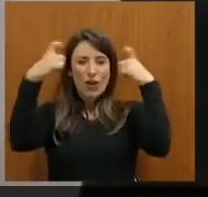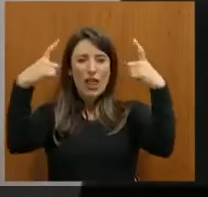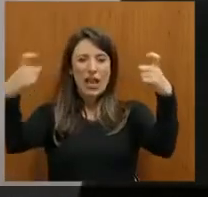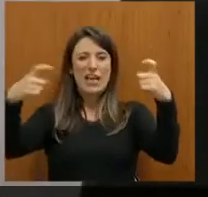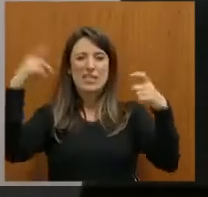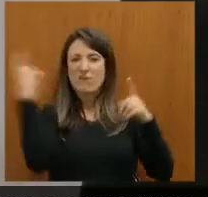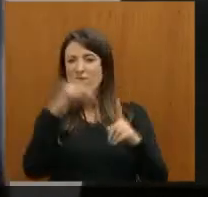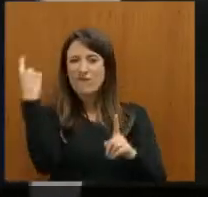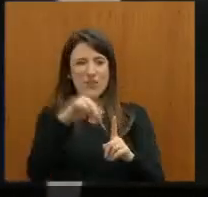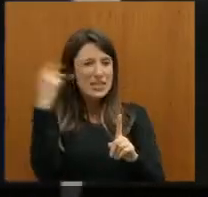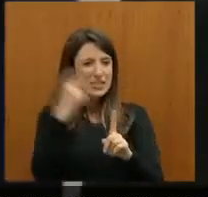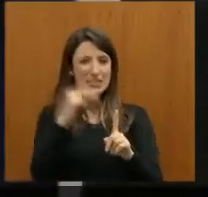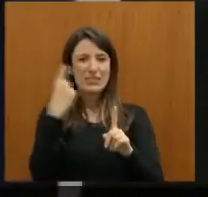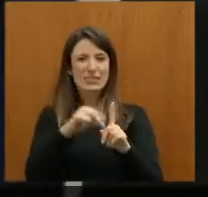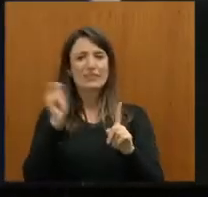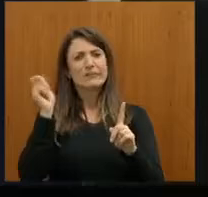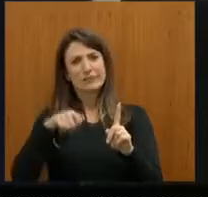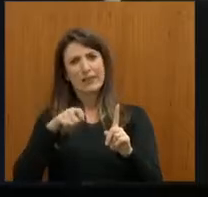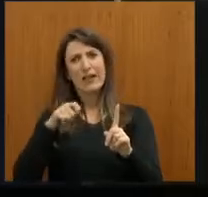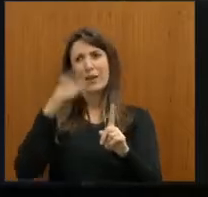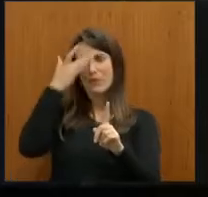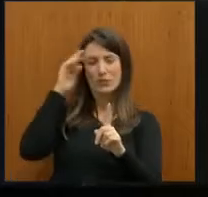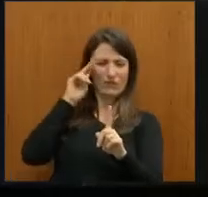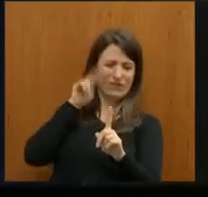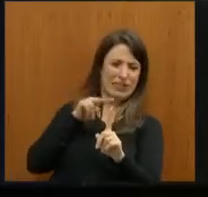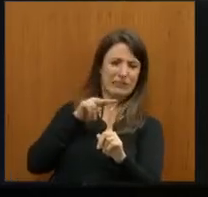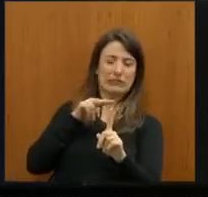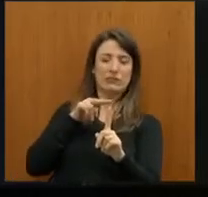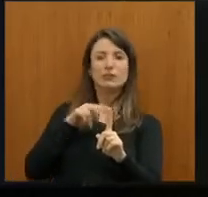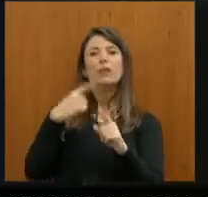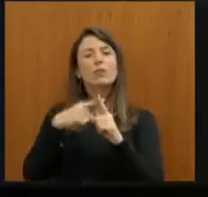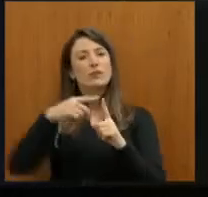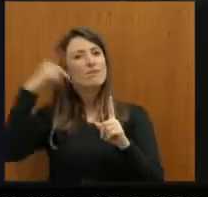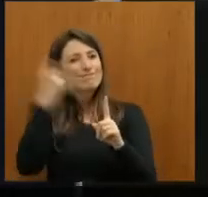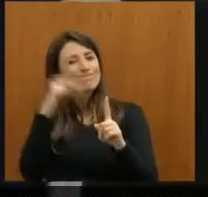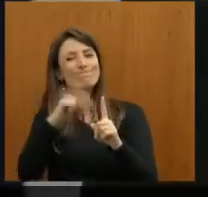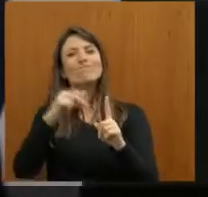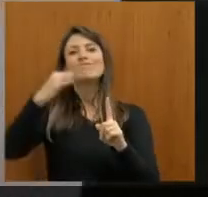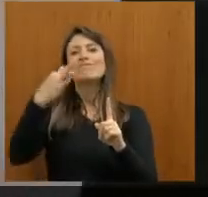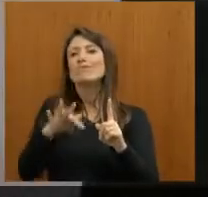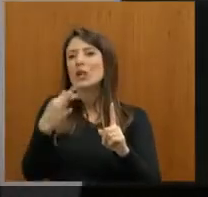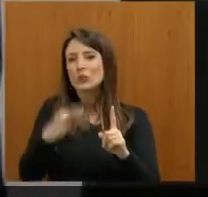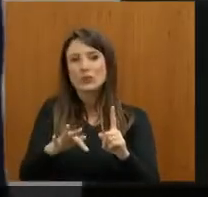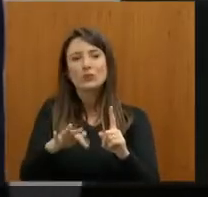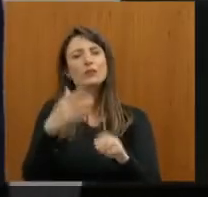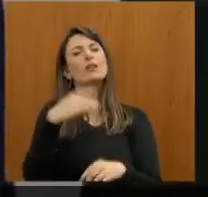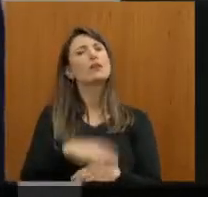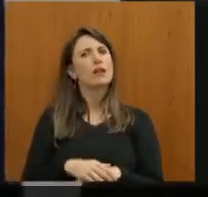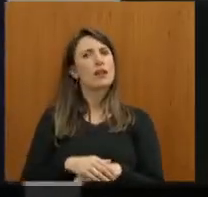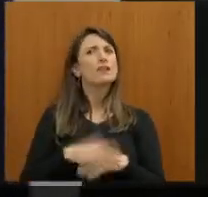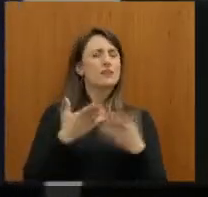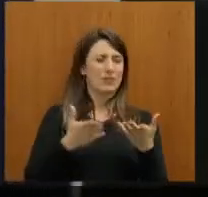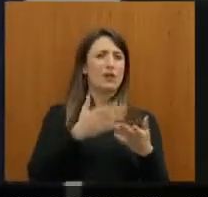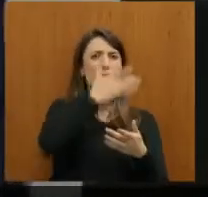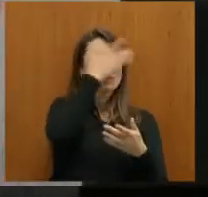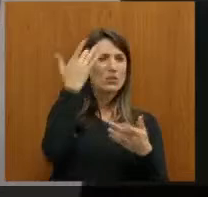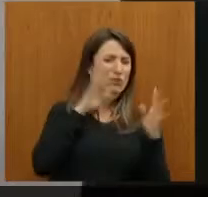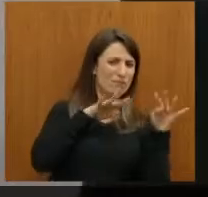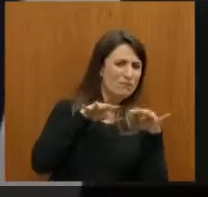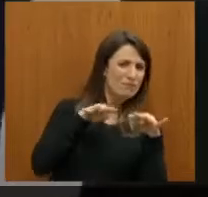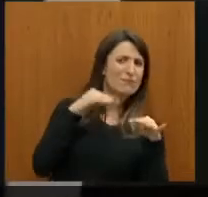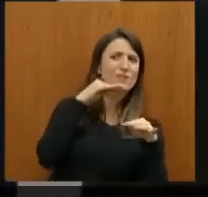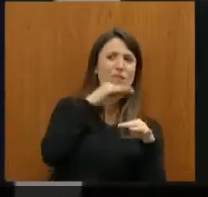percebido onde as mulheres estão machucadas né Então as pessoas percebem com mais facilidade